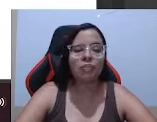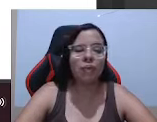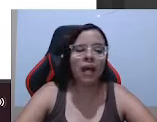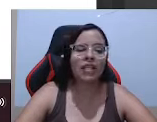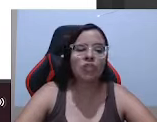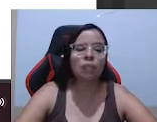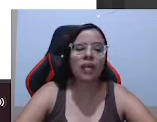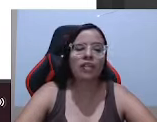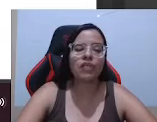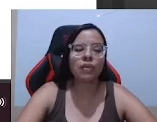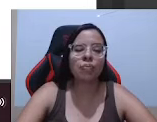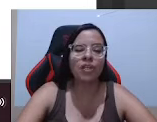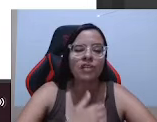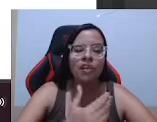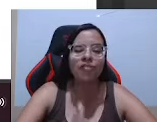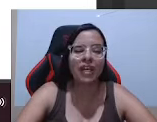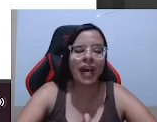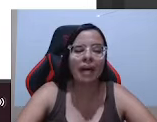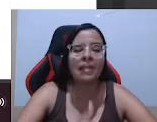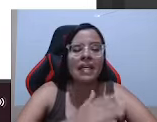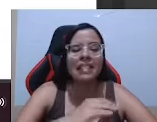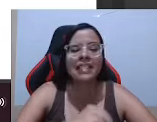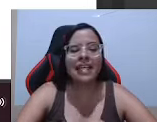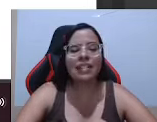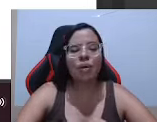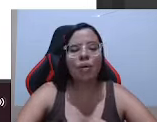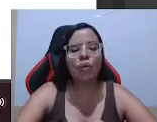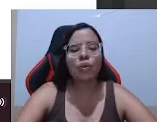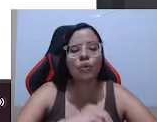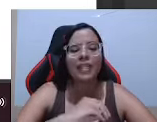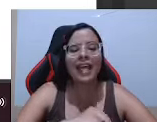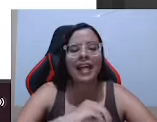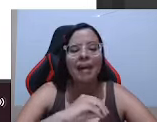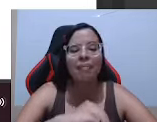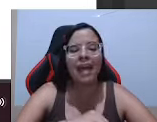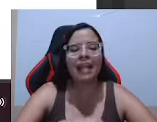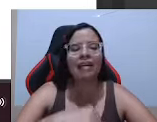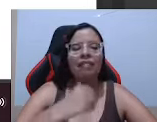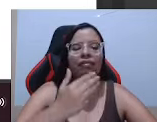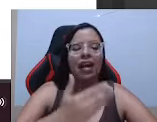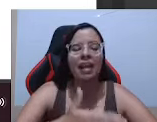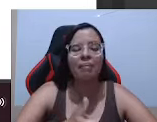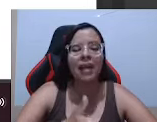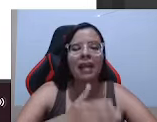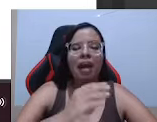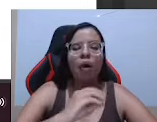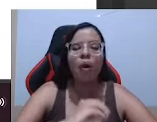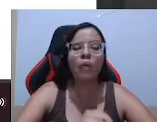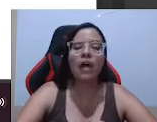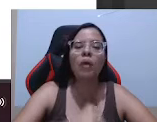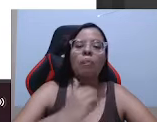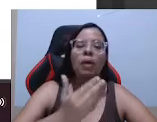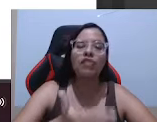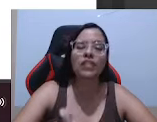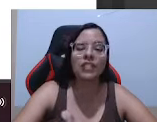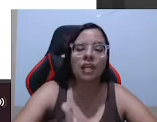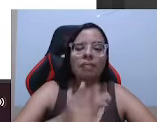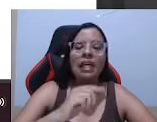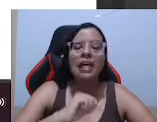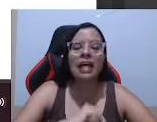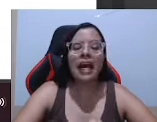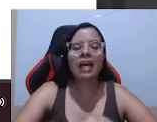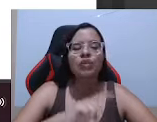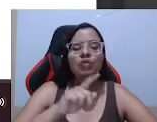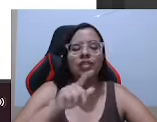pontos principais para que você possa verificar se esse concurso de Ilhabela vale a pena ou não para